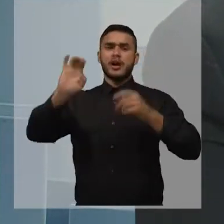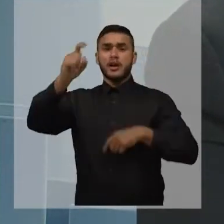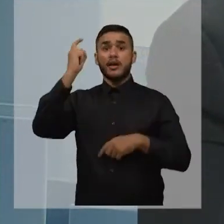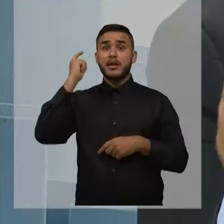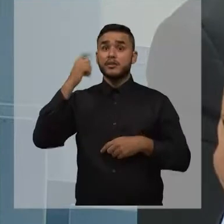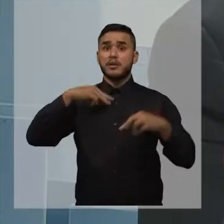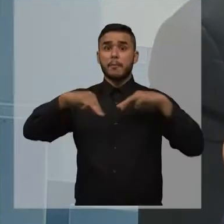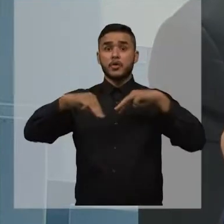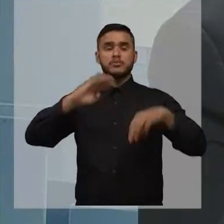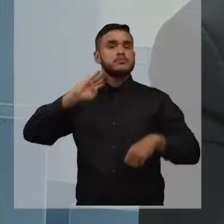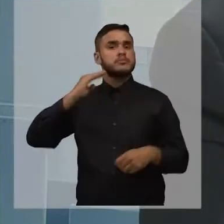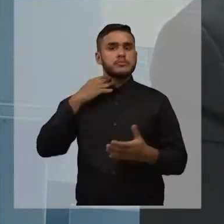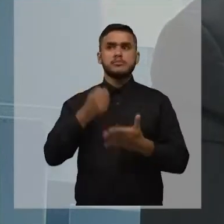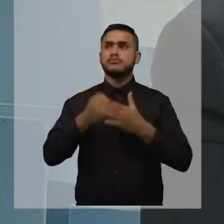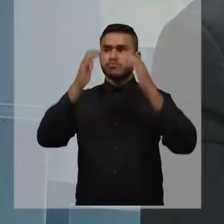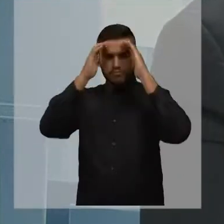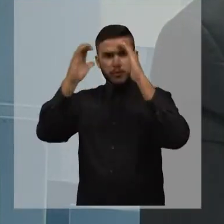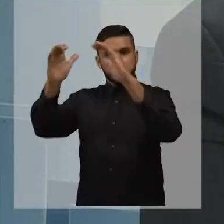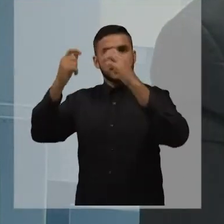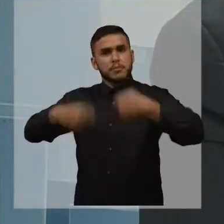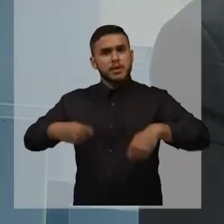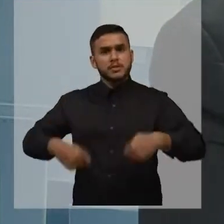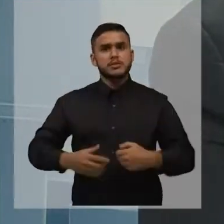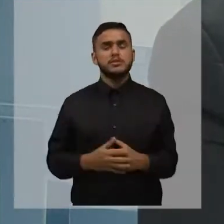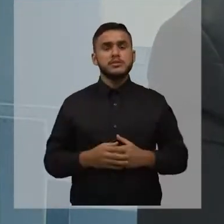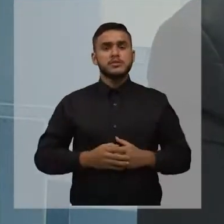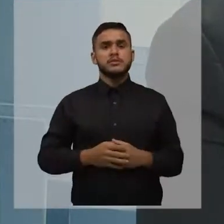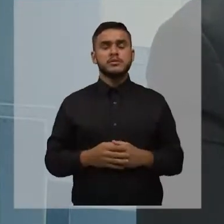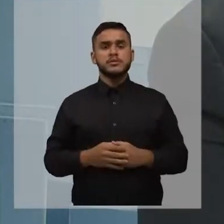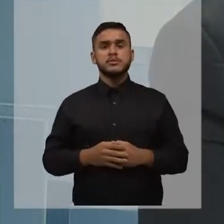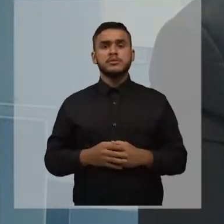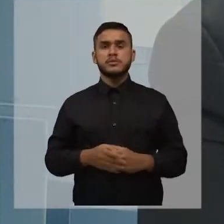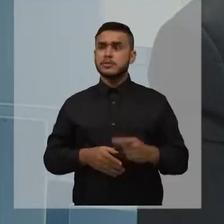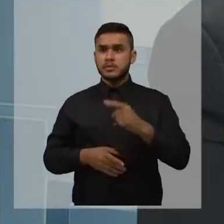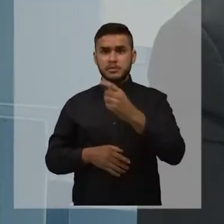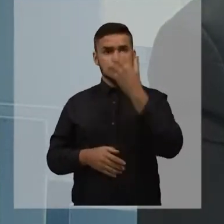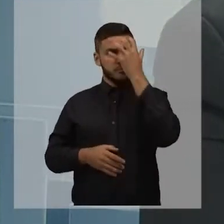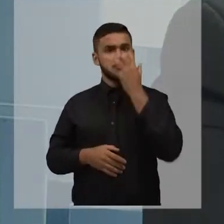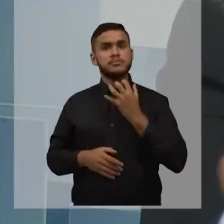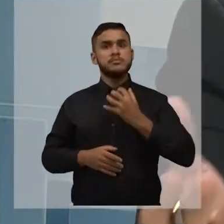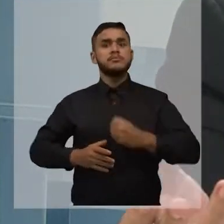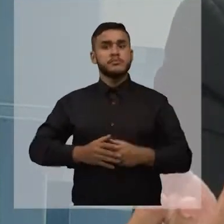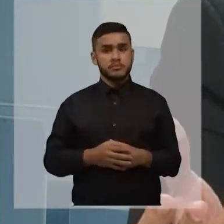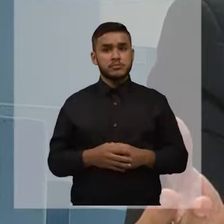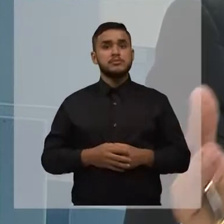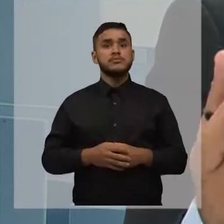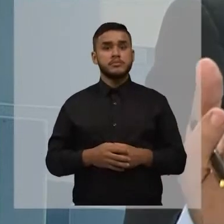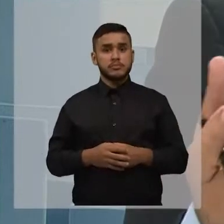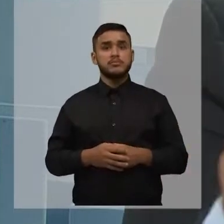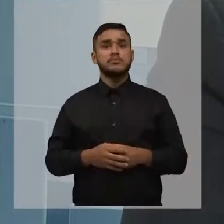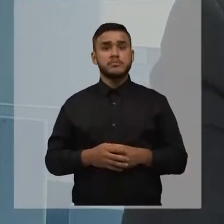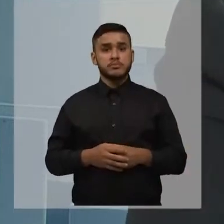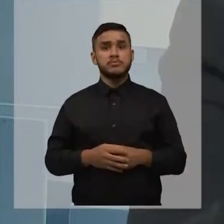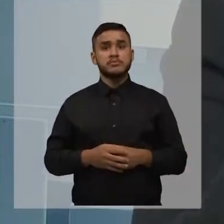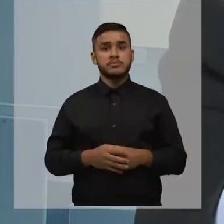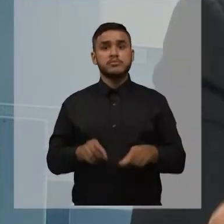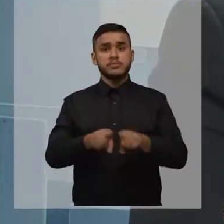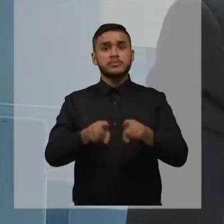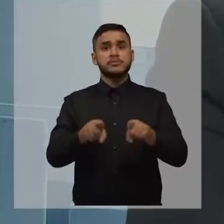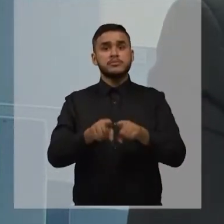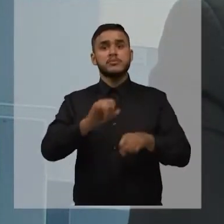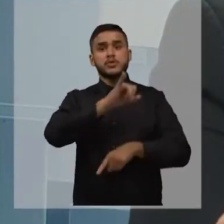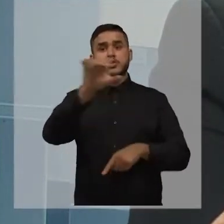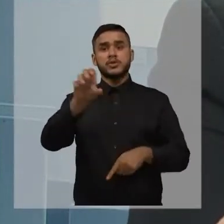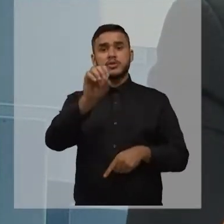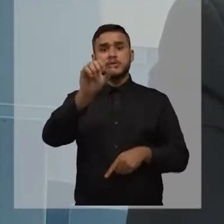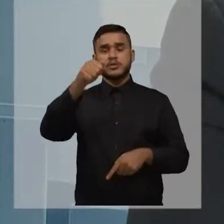lá, que é preciso ser respeitado. Né? São figuras de respeito. Joaquim Barbosa, que saiu de lá, que era um